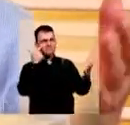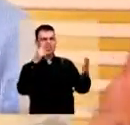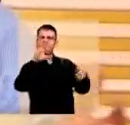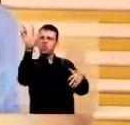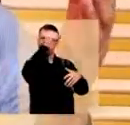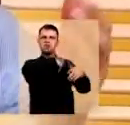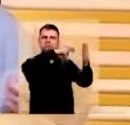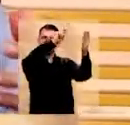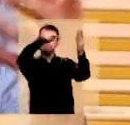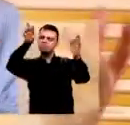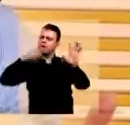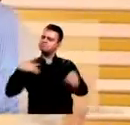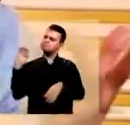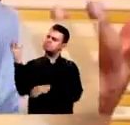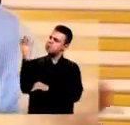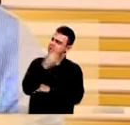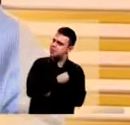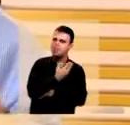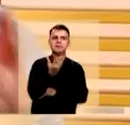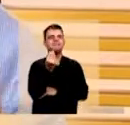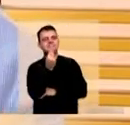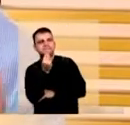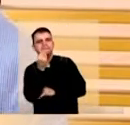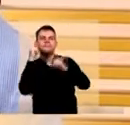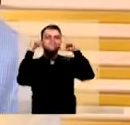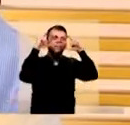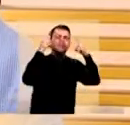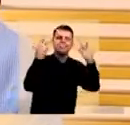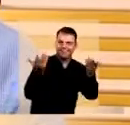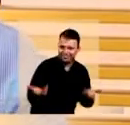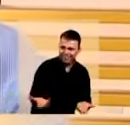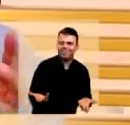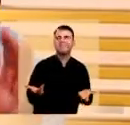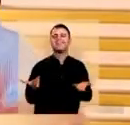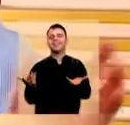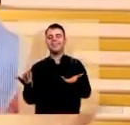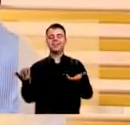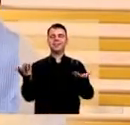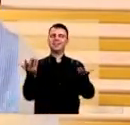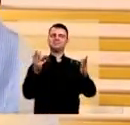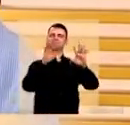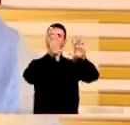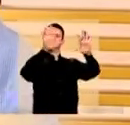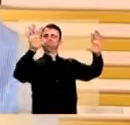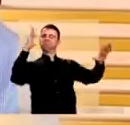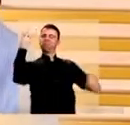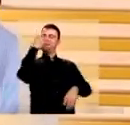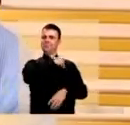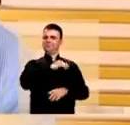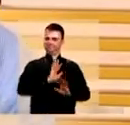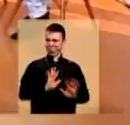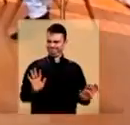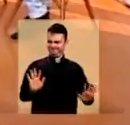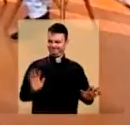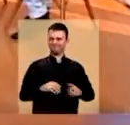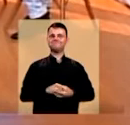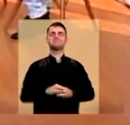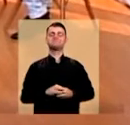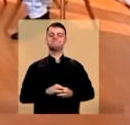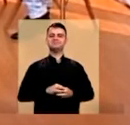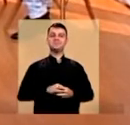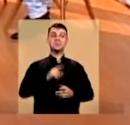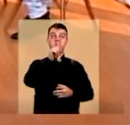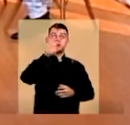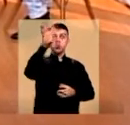isso, e acha bonito, quer tirar foto e tal. Então fica assim mais uma coisa pitoresca, né? E